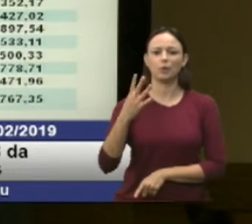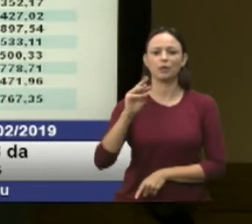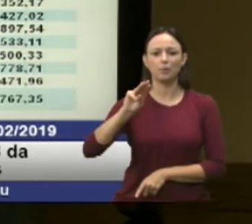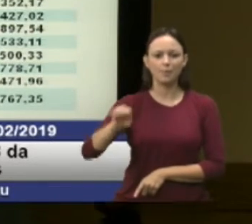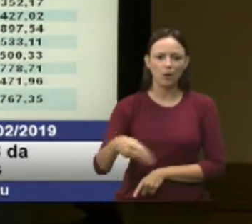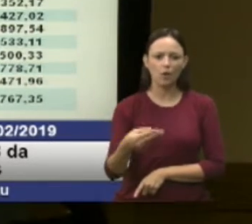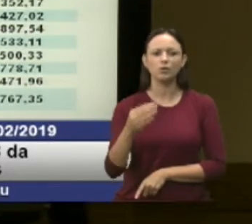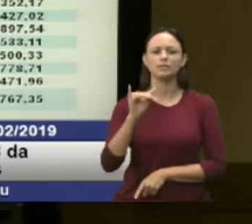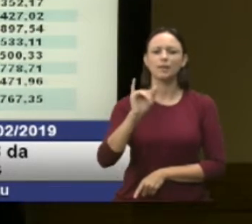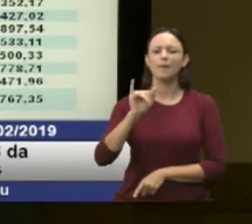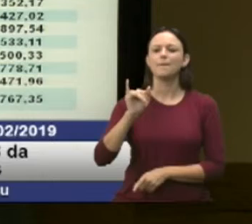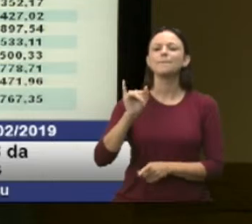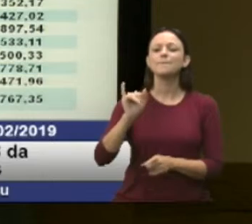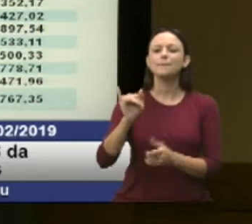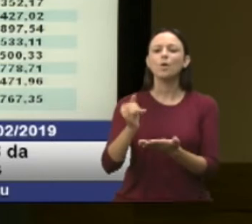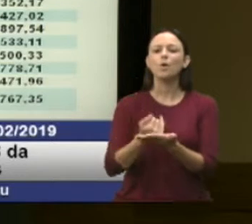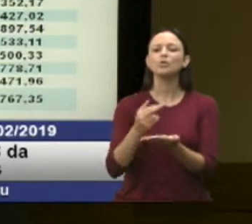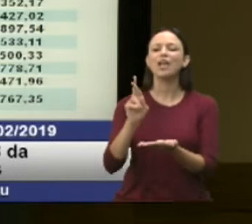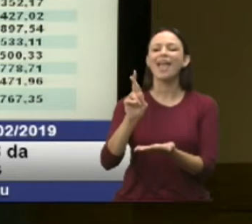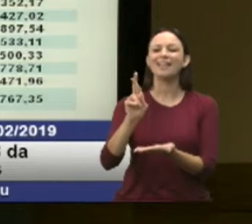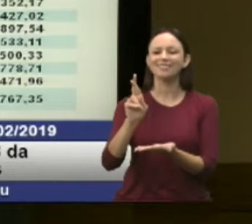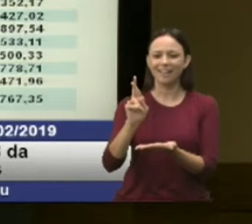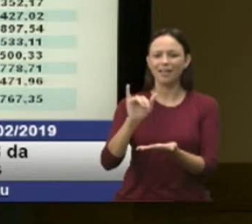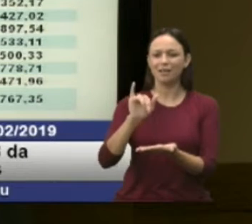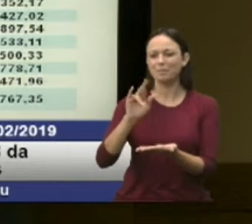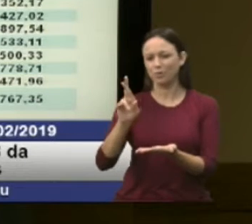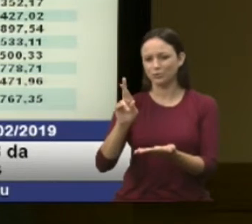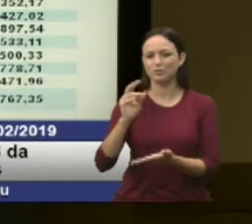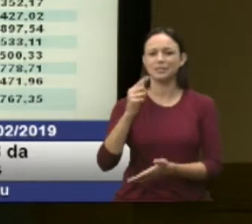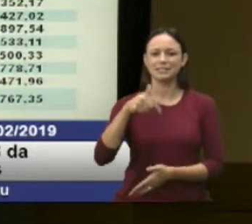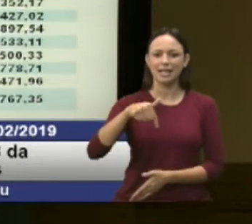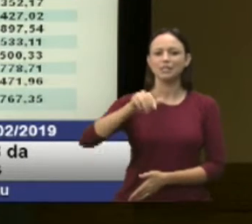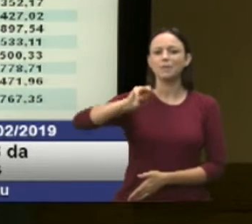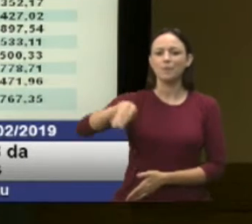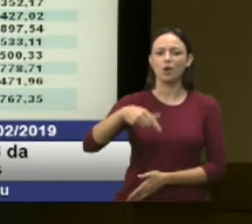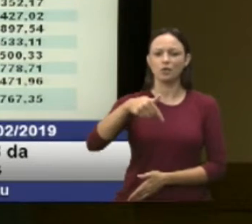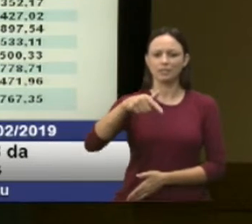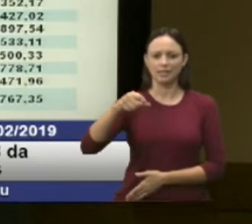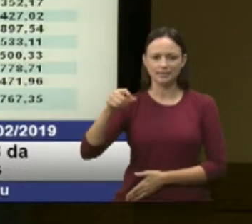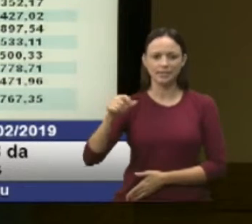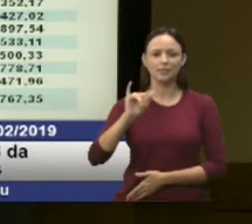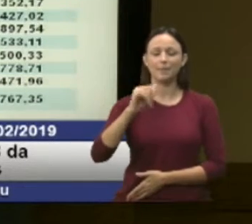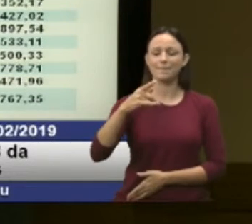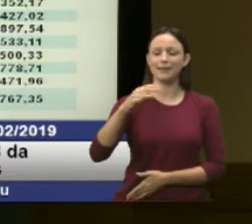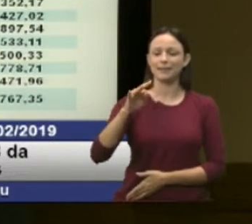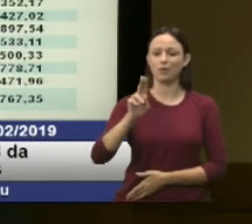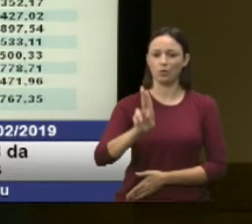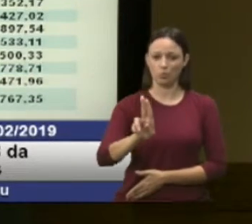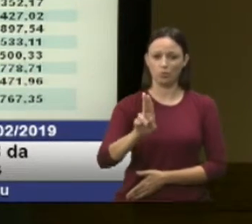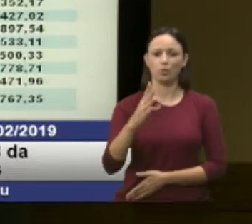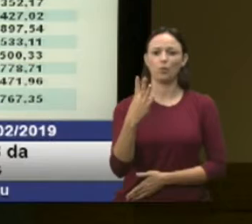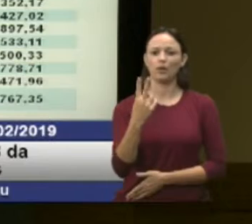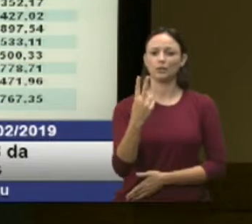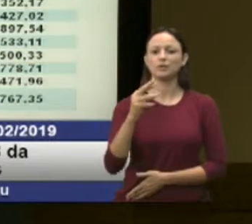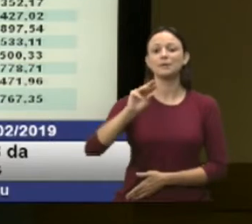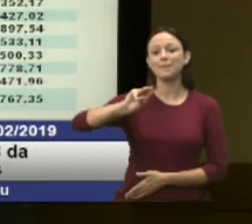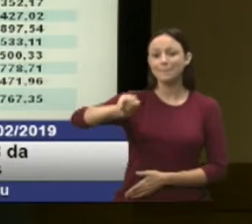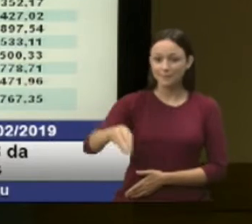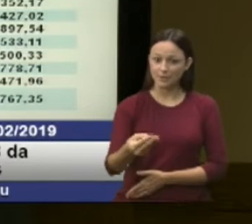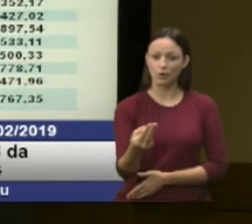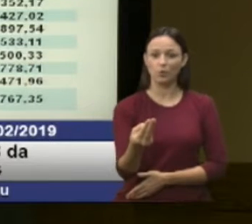de Renda também, 6 milhões e 700, o IPTU, 42